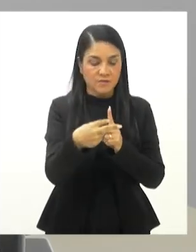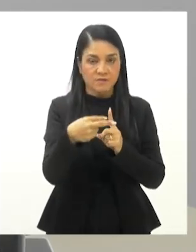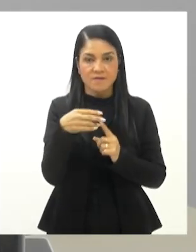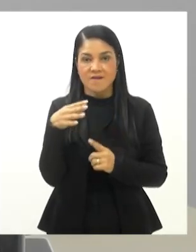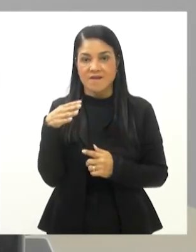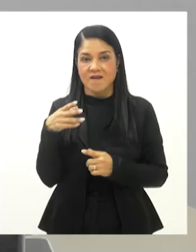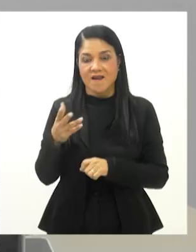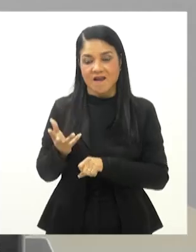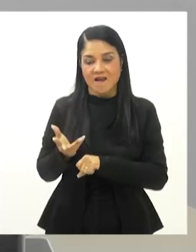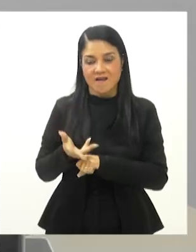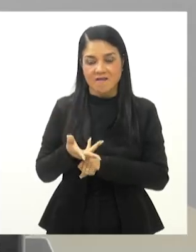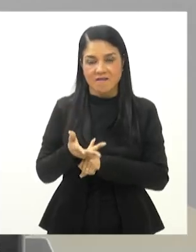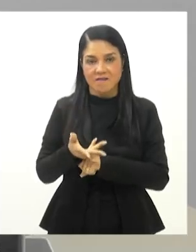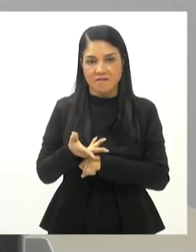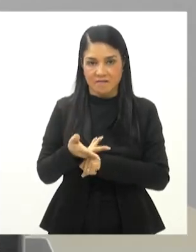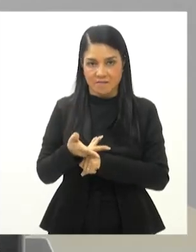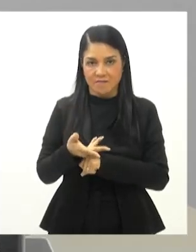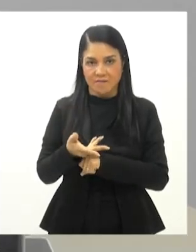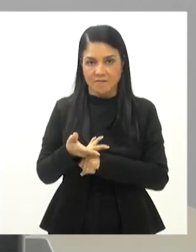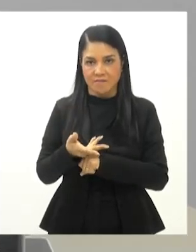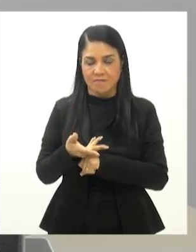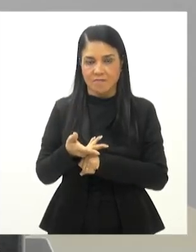acelerar